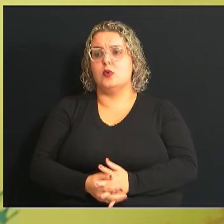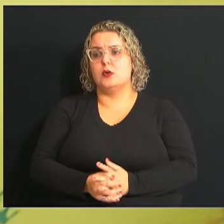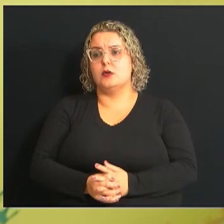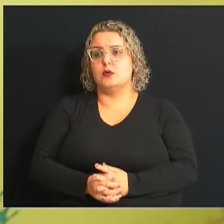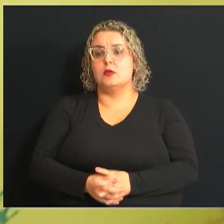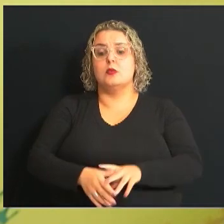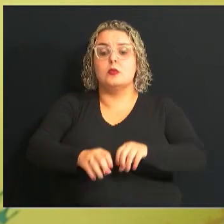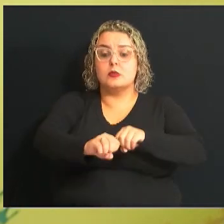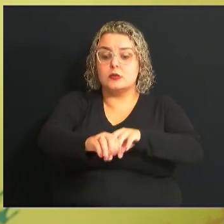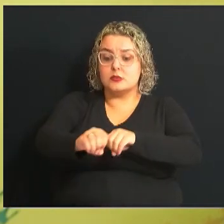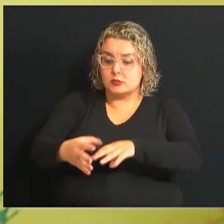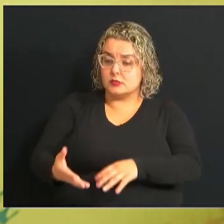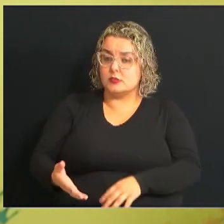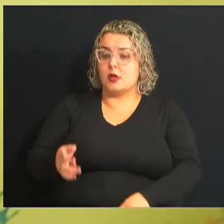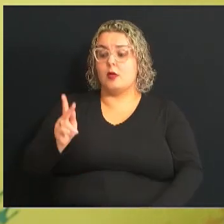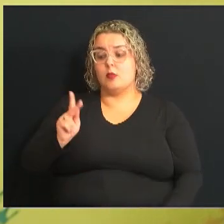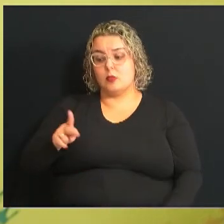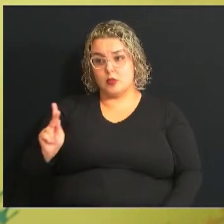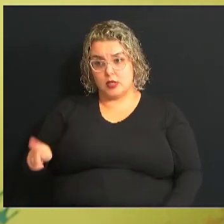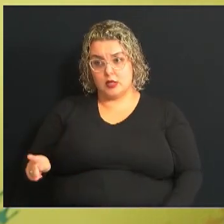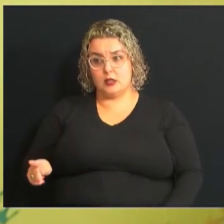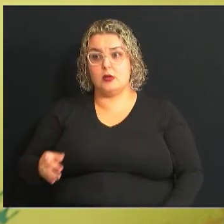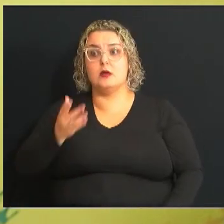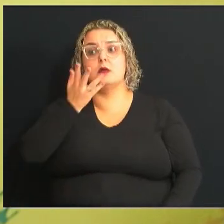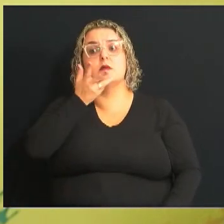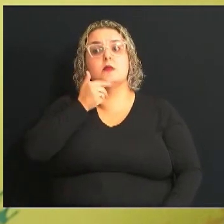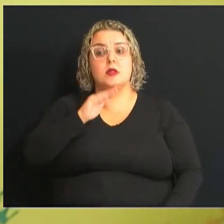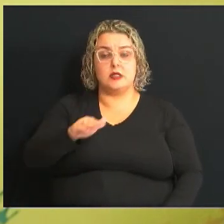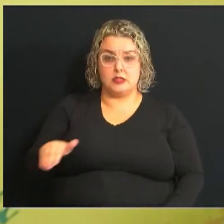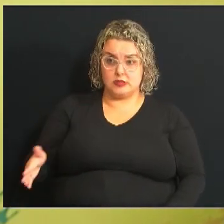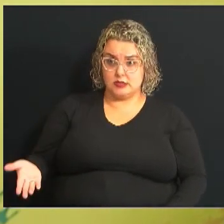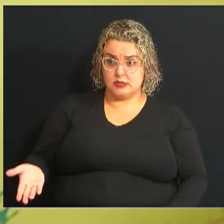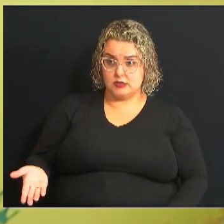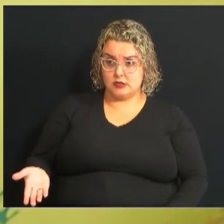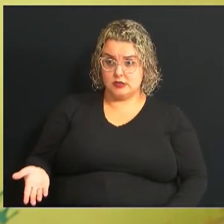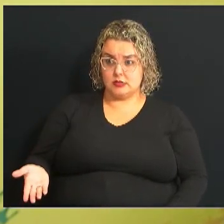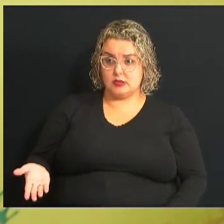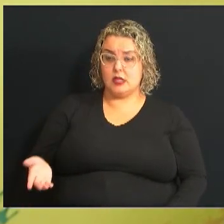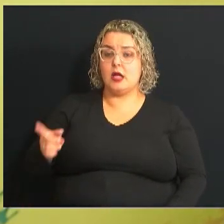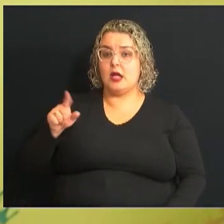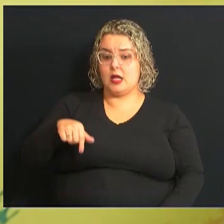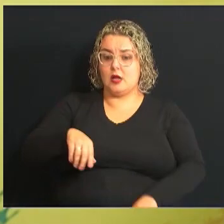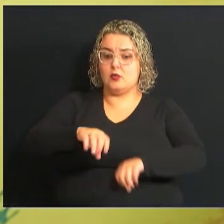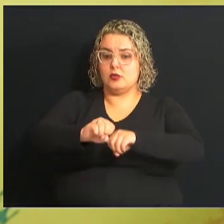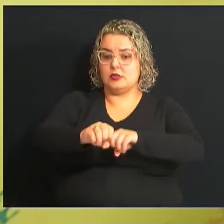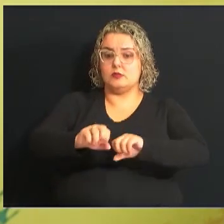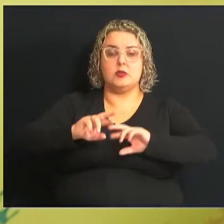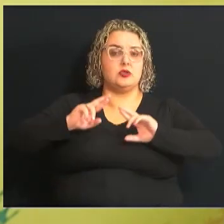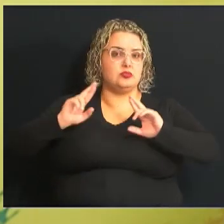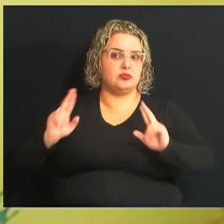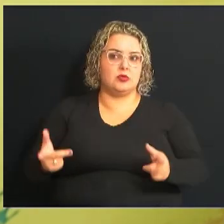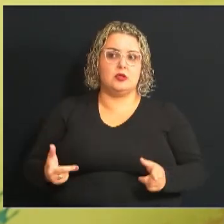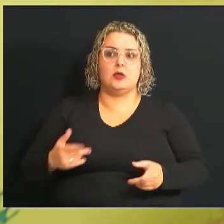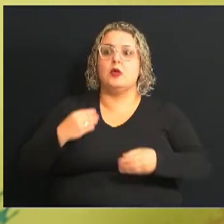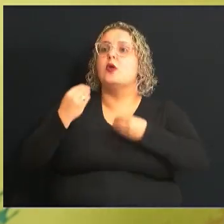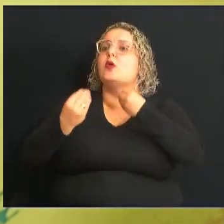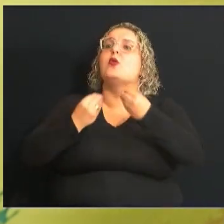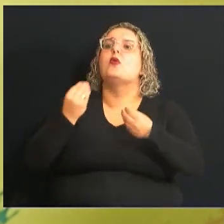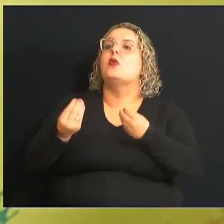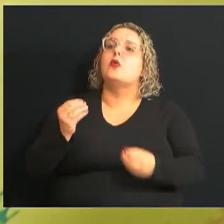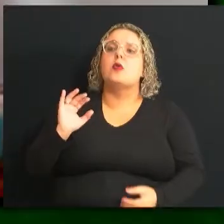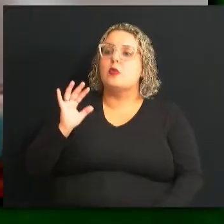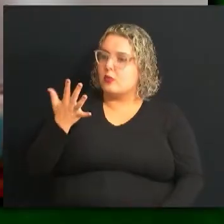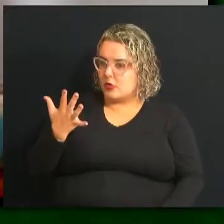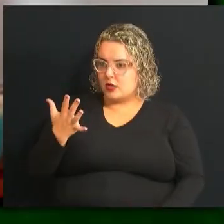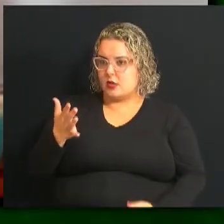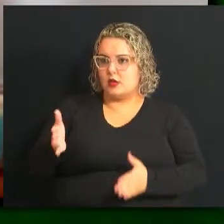por parte dos professores para essas crianças? É um ensinamento diferenciado? Como que fica essa